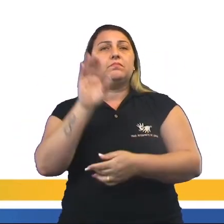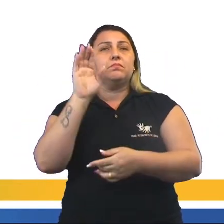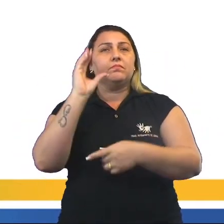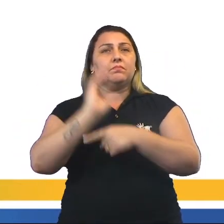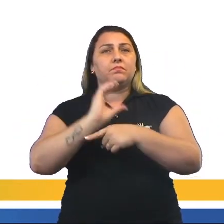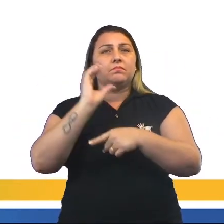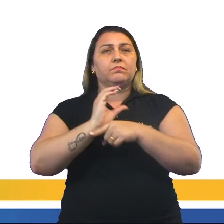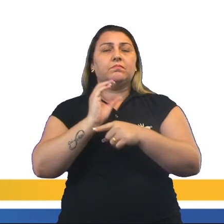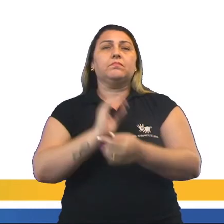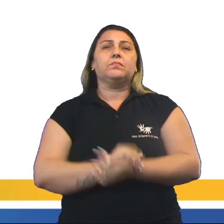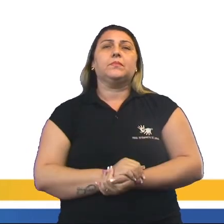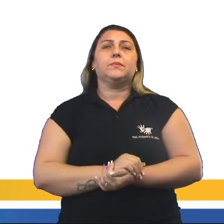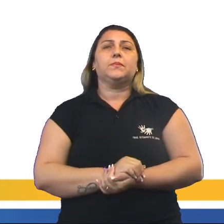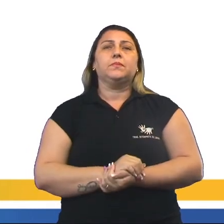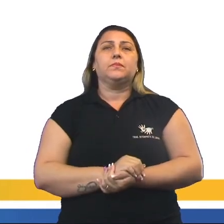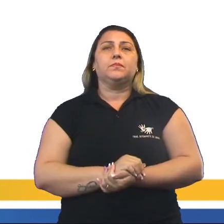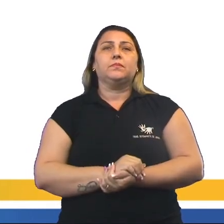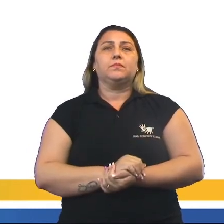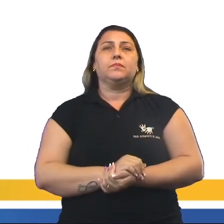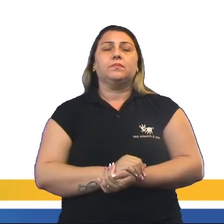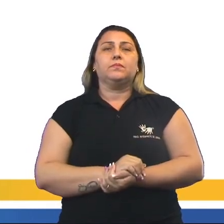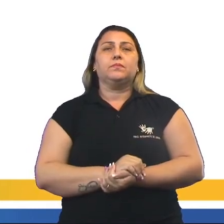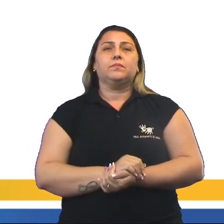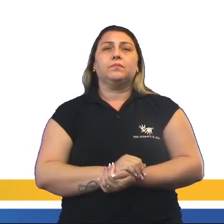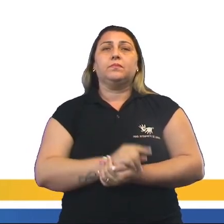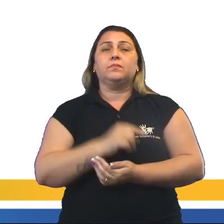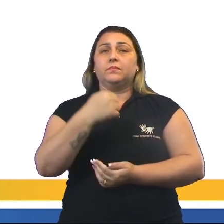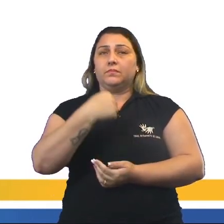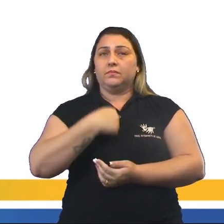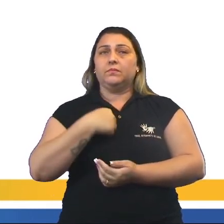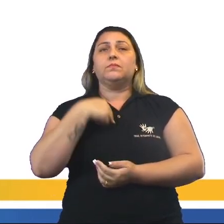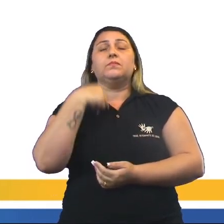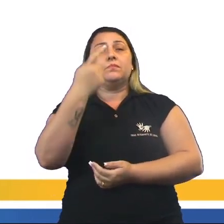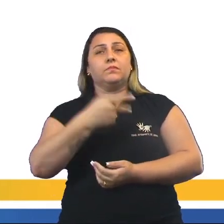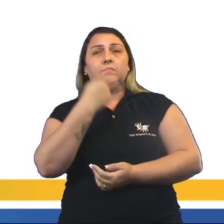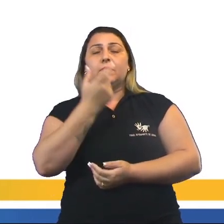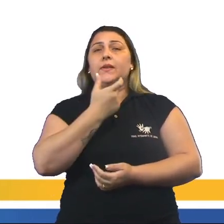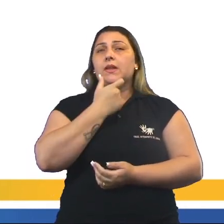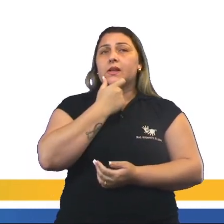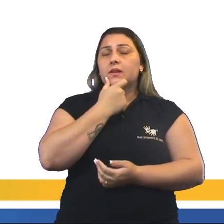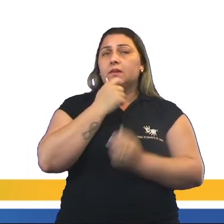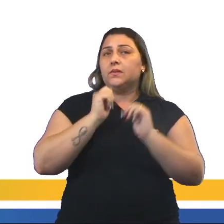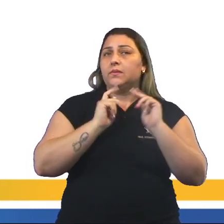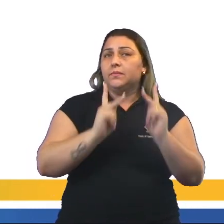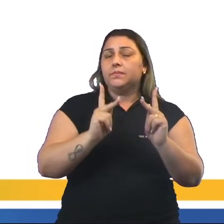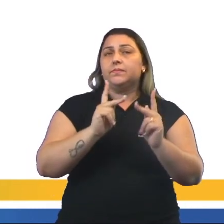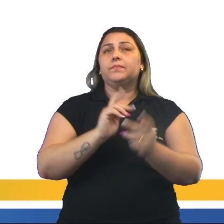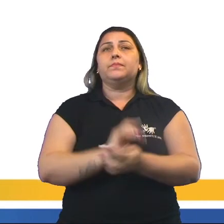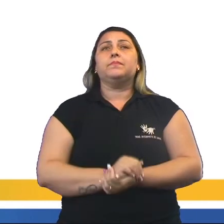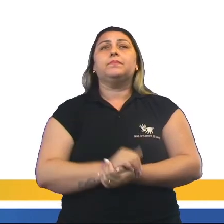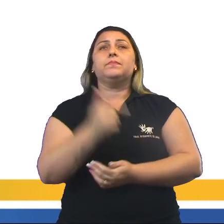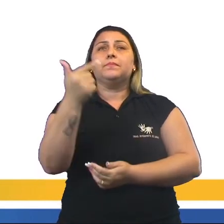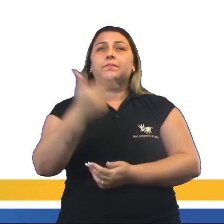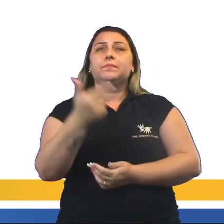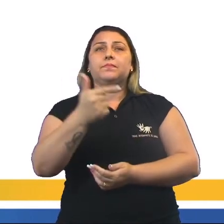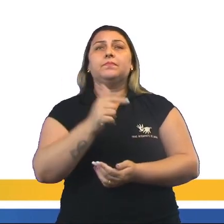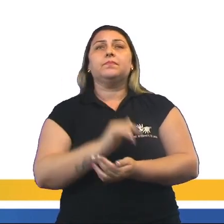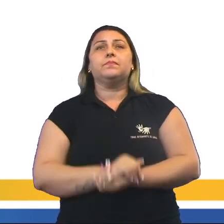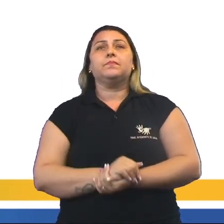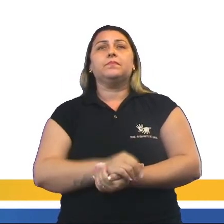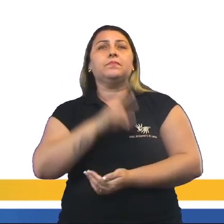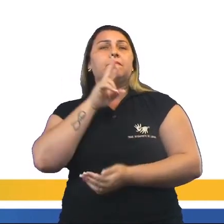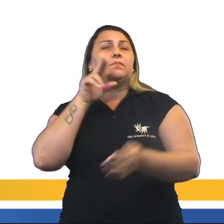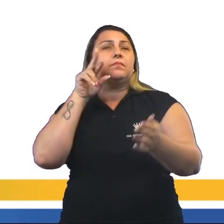letra C, I am speaking English. Eu estou falando inglês. Ok? Vamos lá para a questão 2,